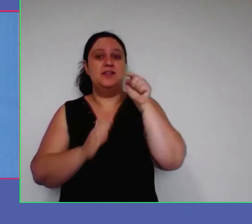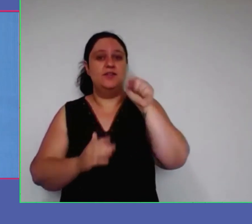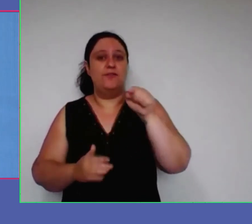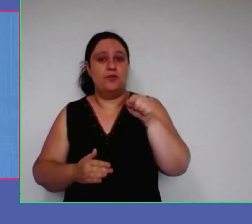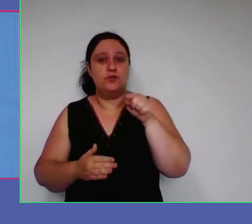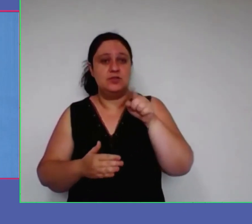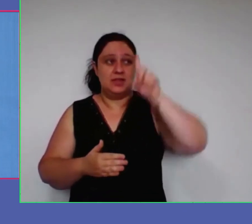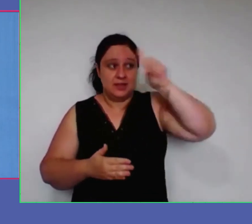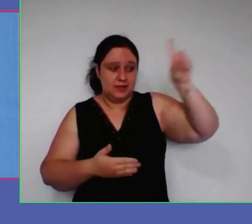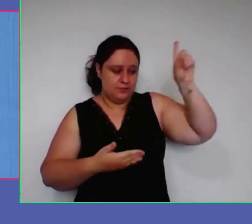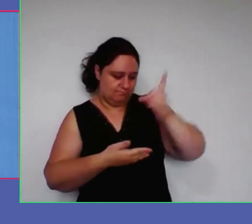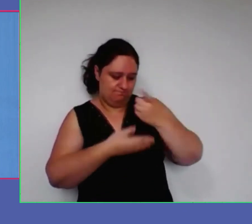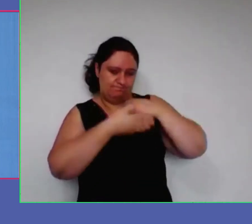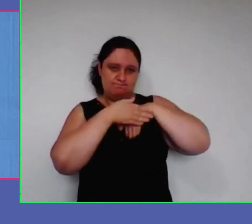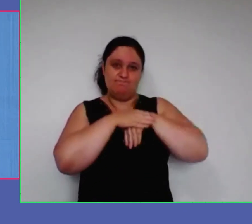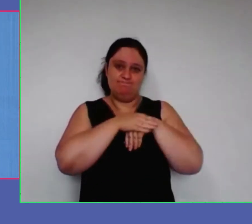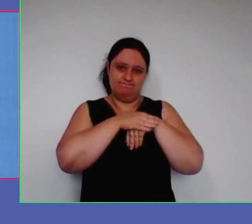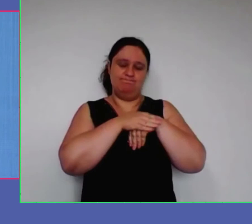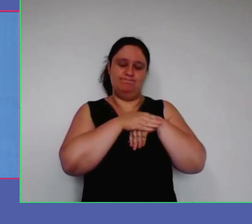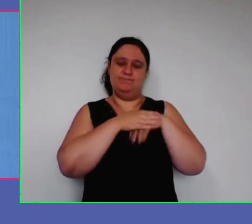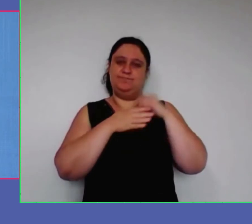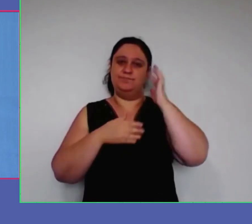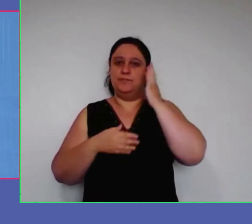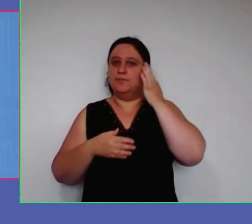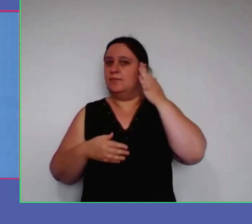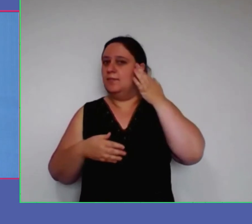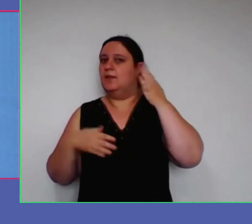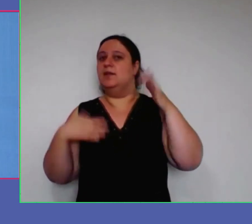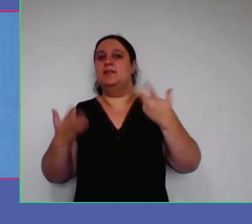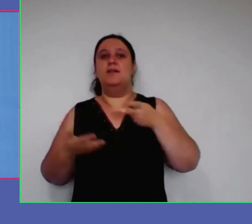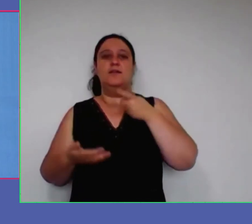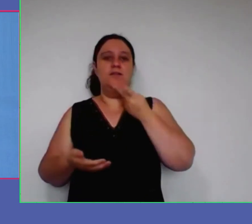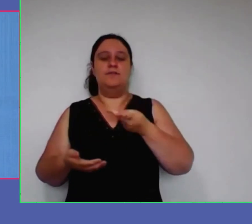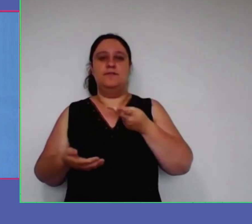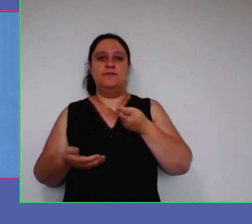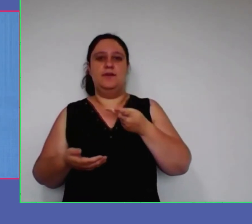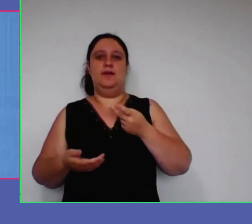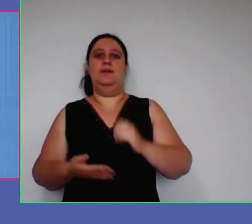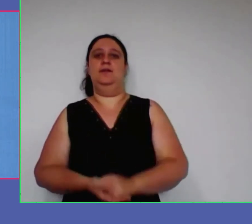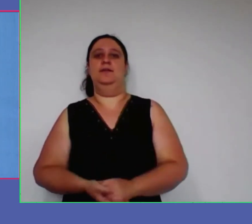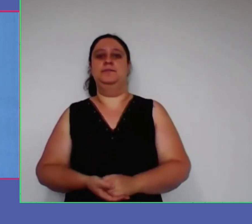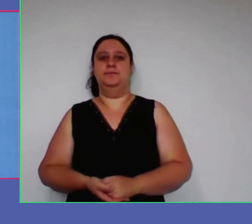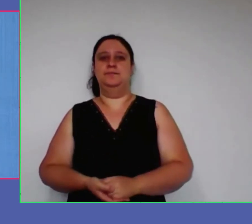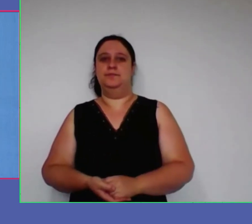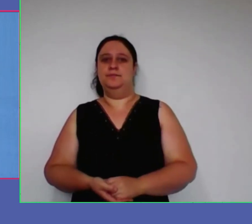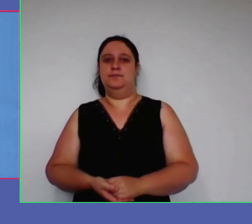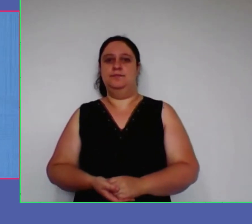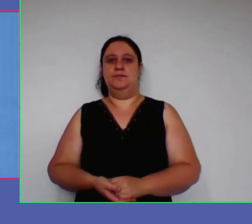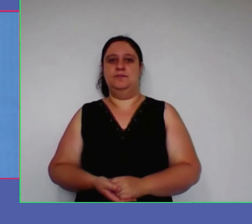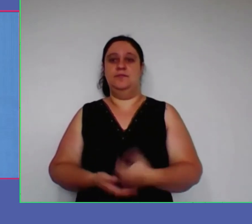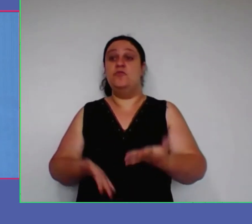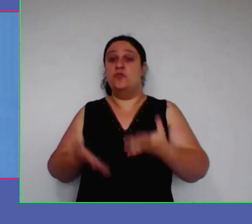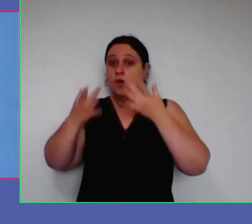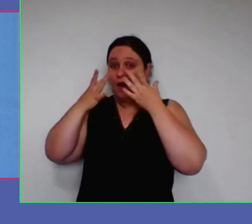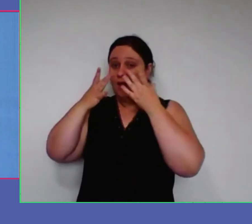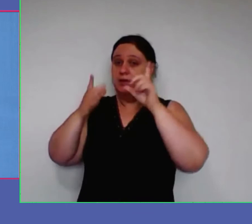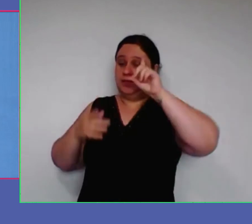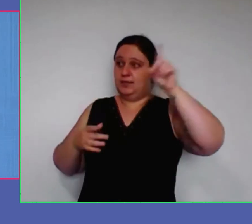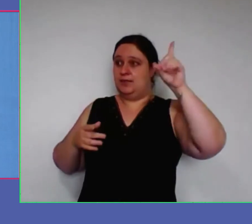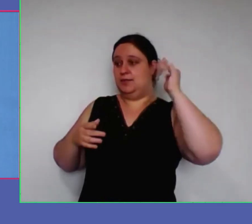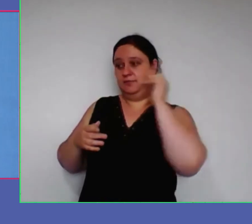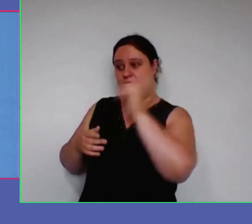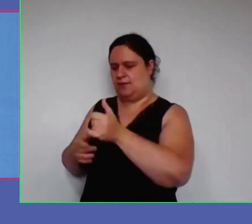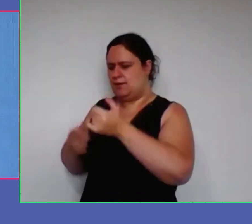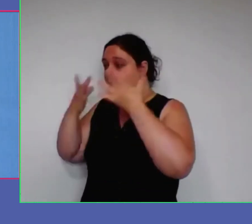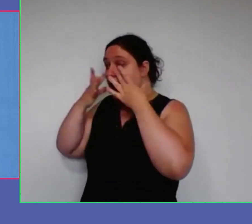isso ele diz assim, ó: darei, pois, a minha atenção, estima este ao humilde e arrependido de espírito. Quer